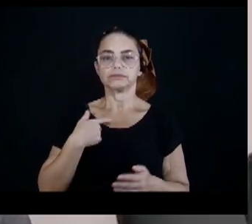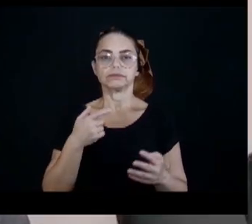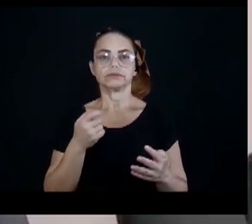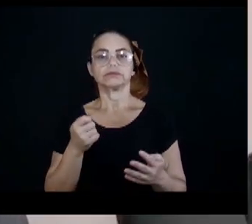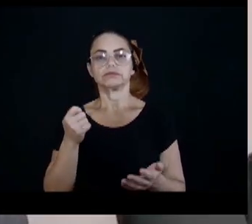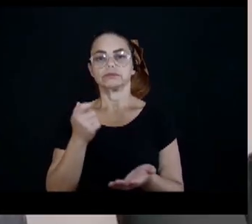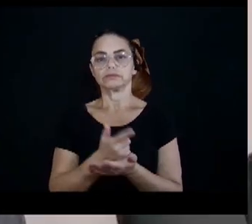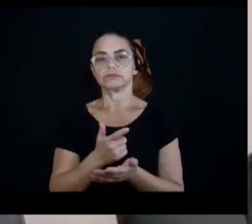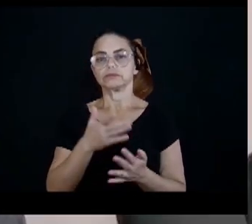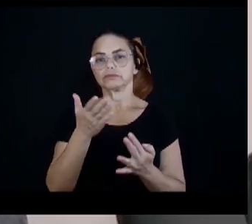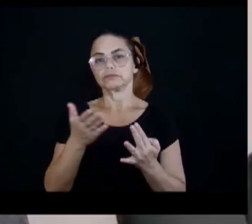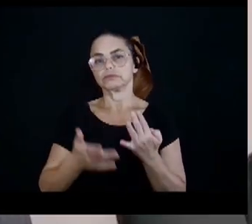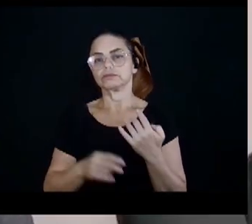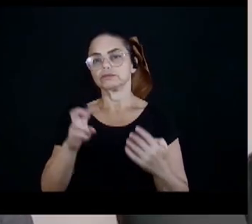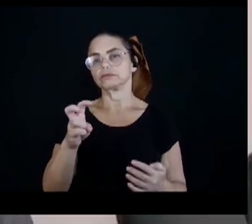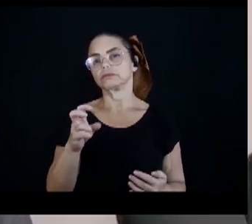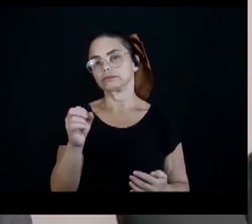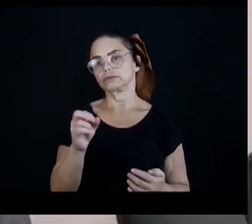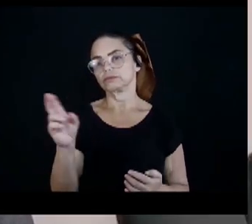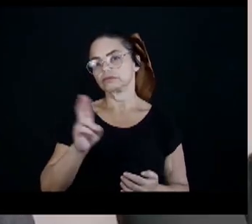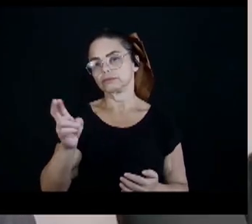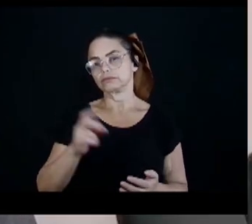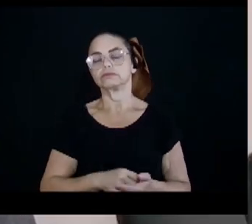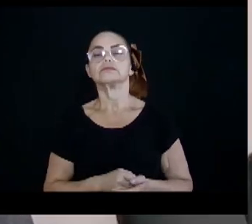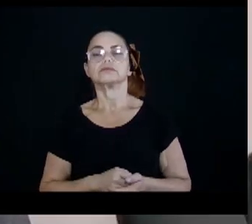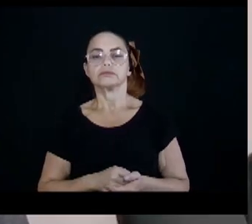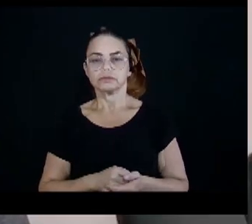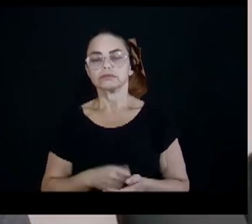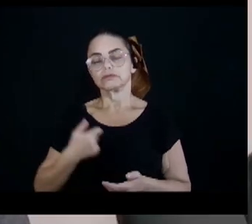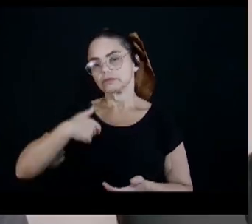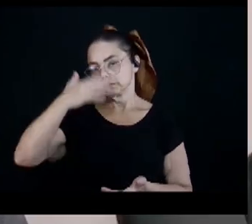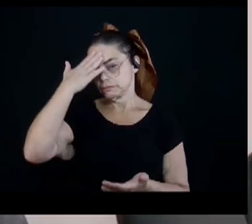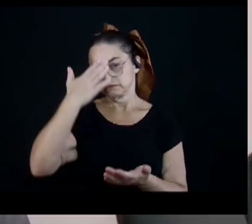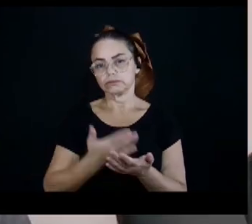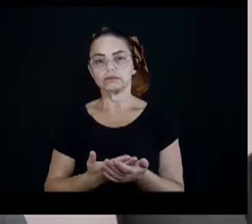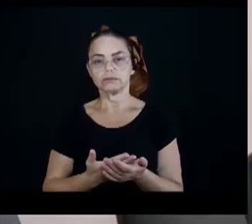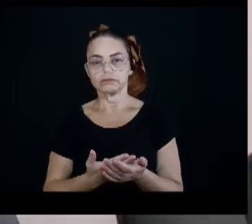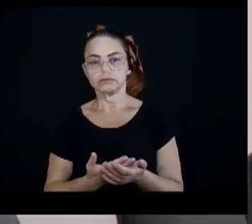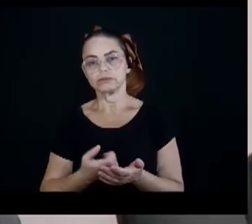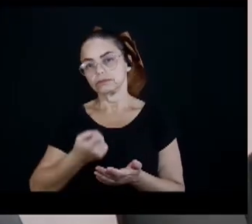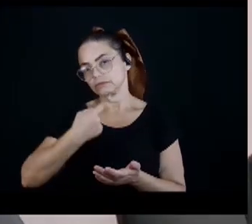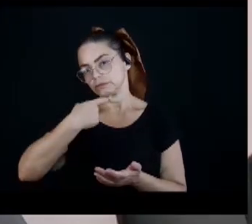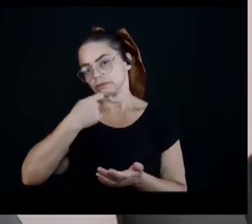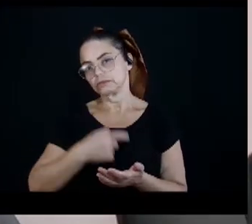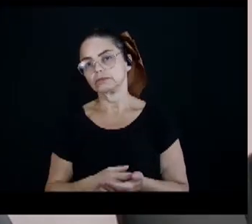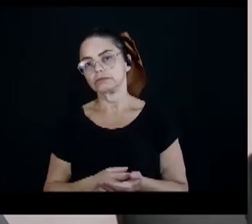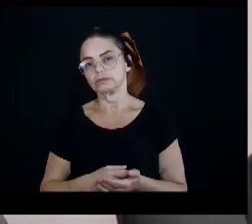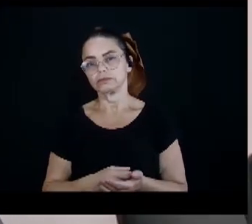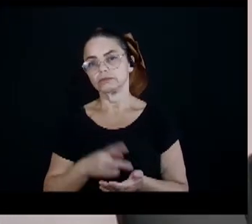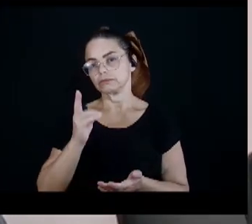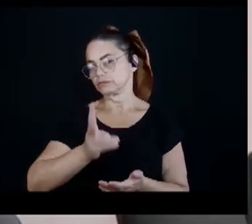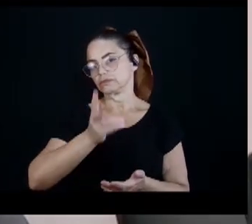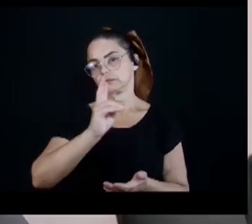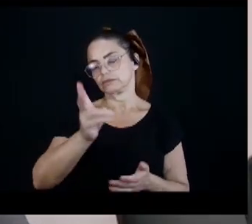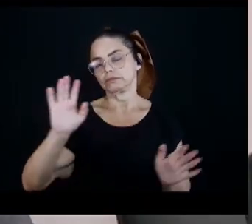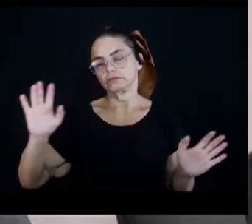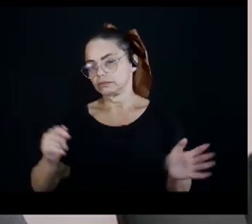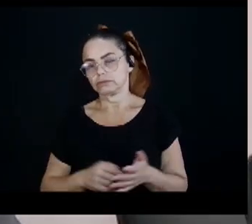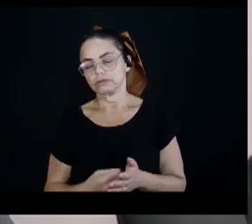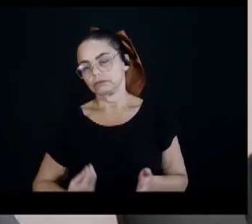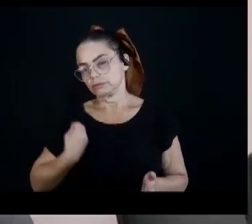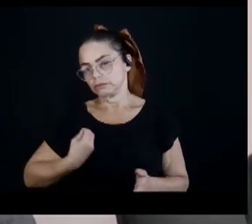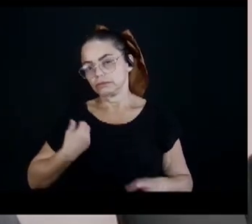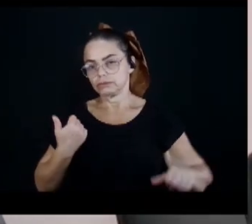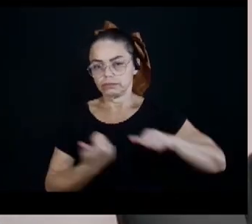mês. Uhum. Então, eu creio que esses medicamentos eles vão ficar para sempre. Não é algo. A gente está vivendo uma mudança comportamental